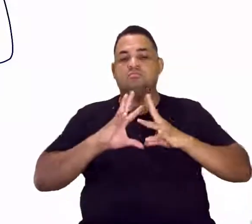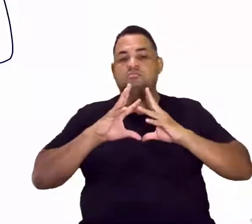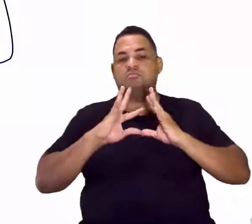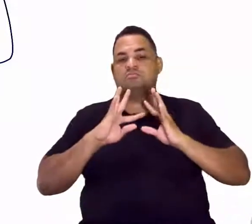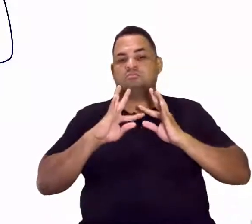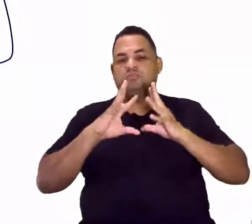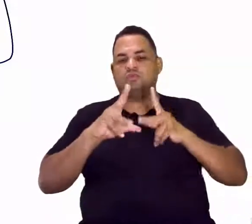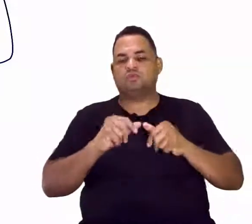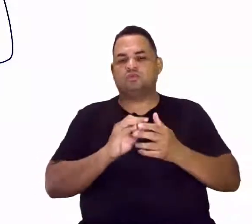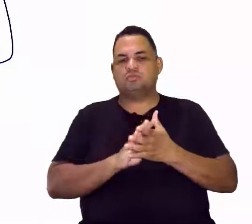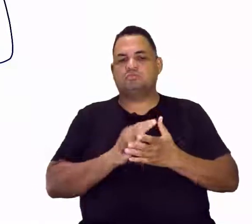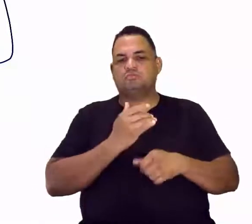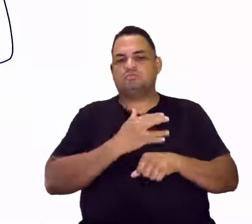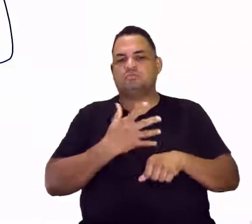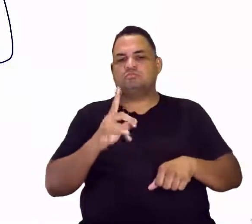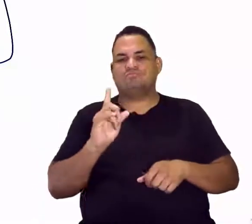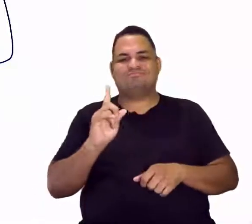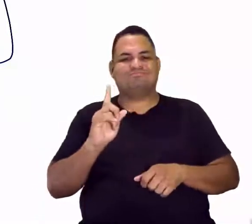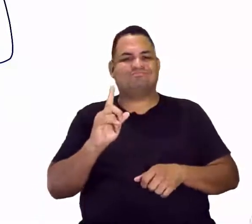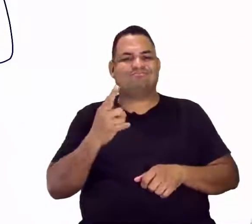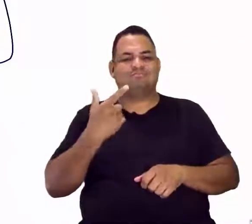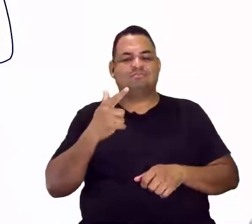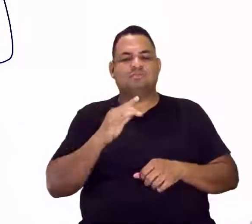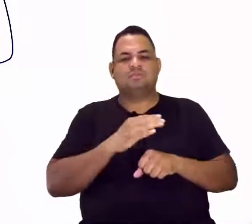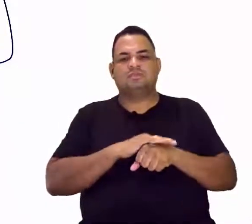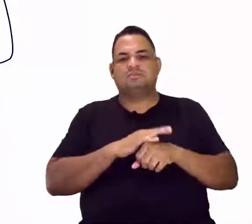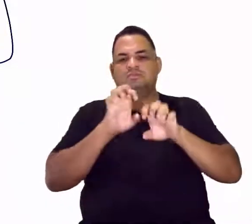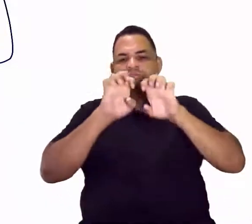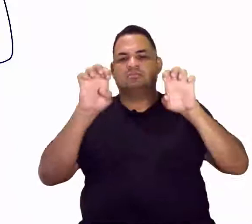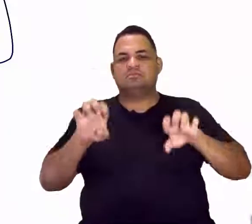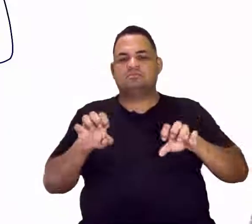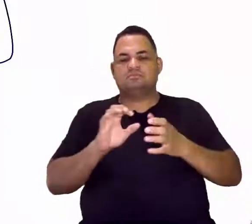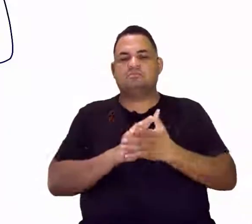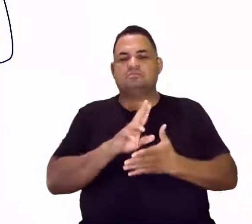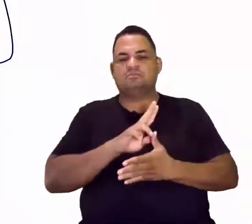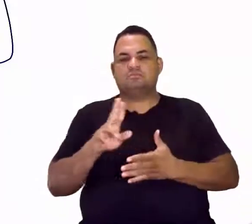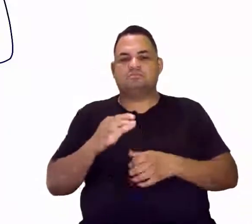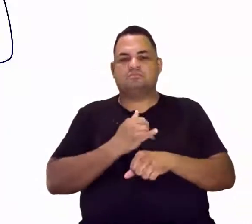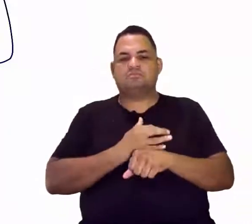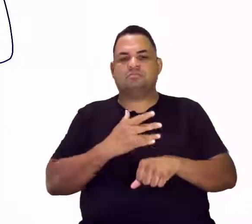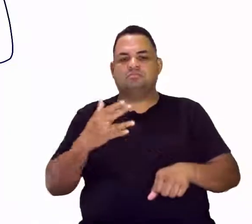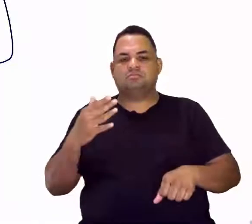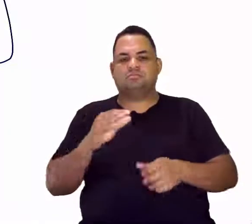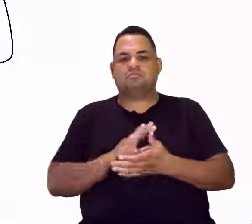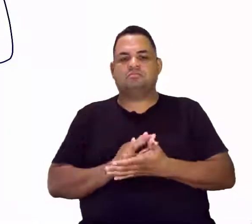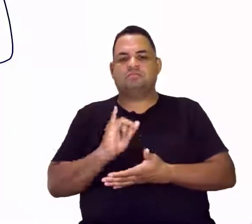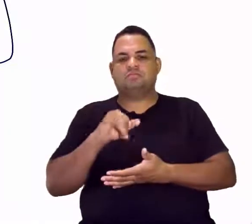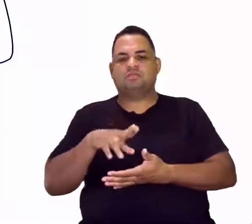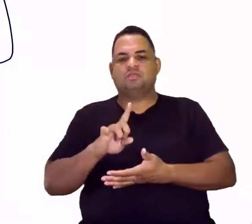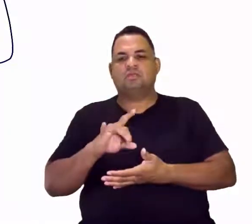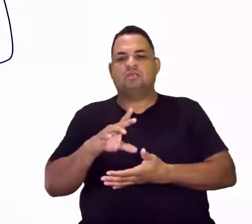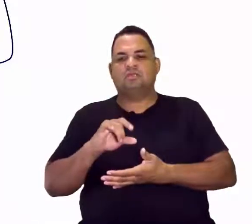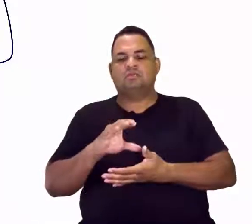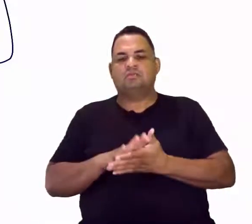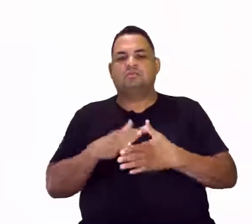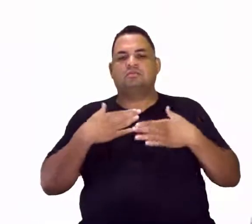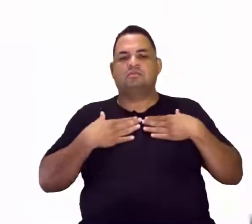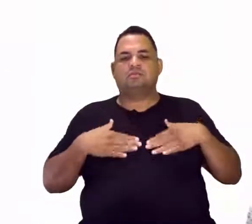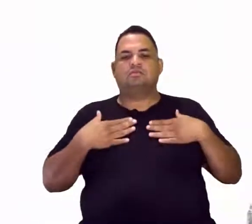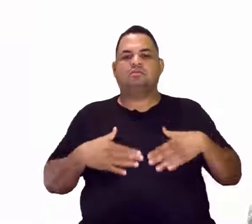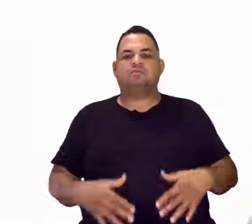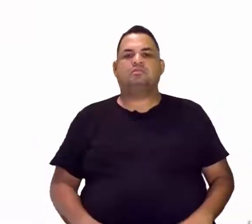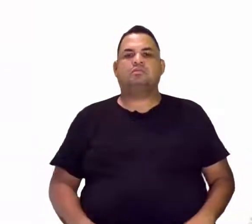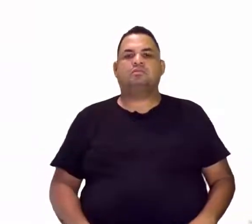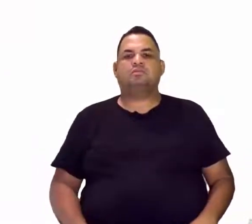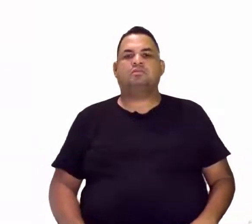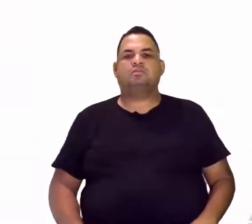não apresenta essa estrutura, ele é dito como ácido inorgânico. Tranquilo? Então vamos ver